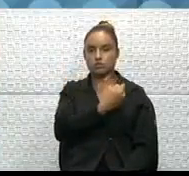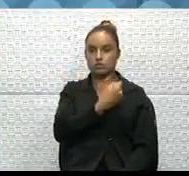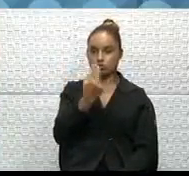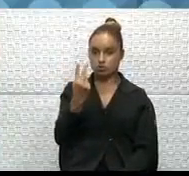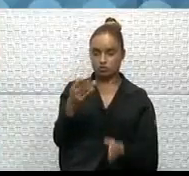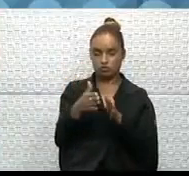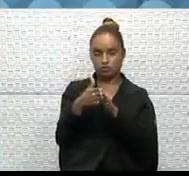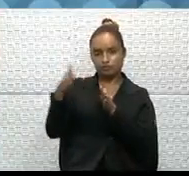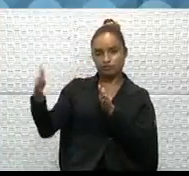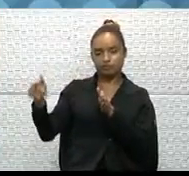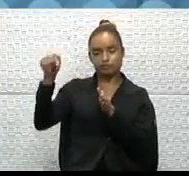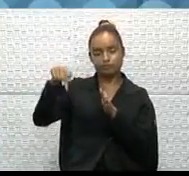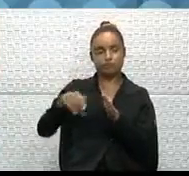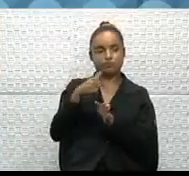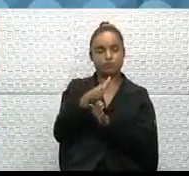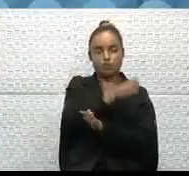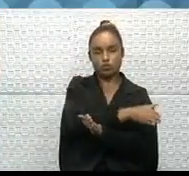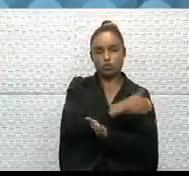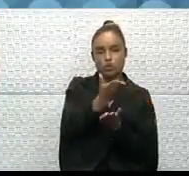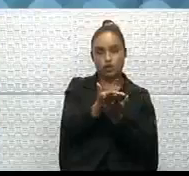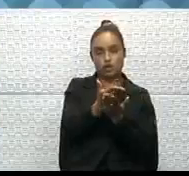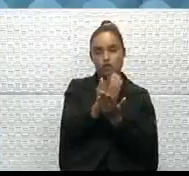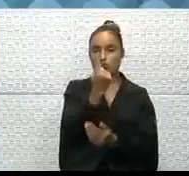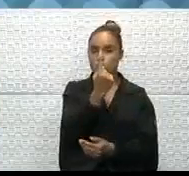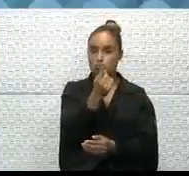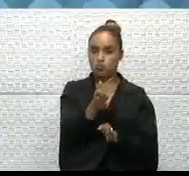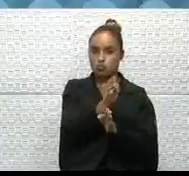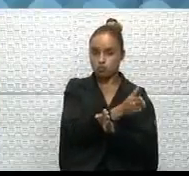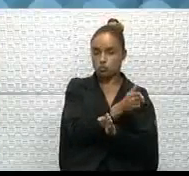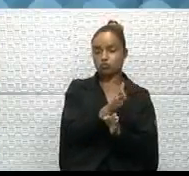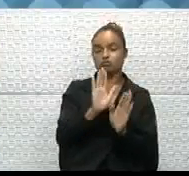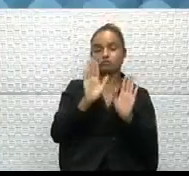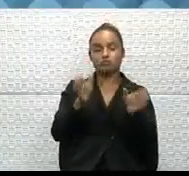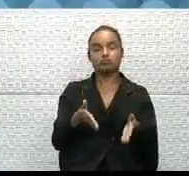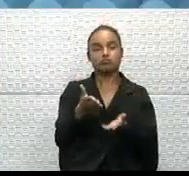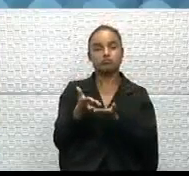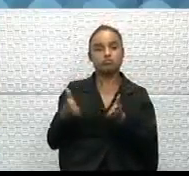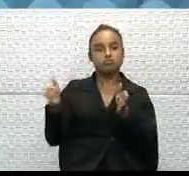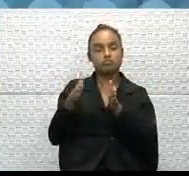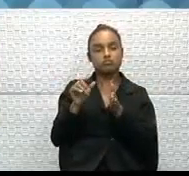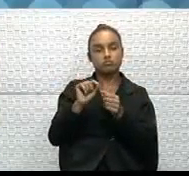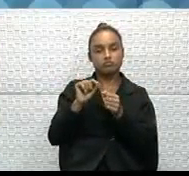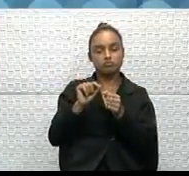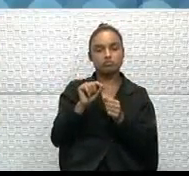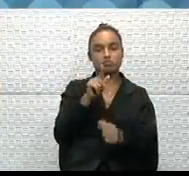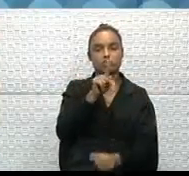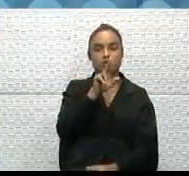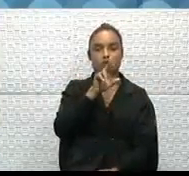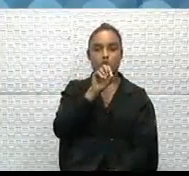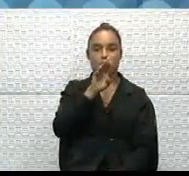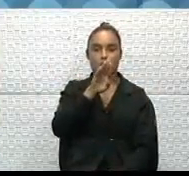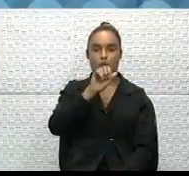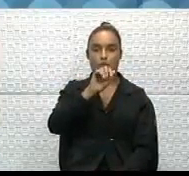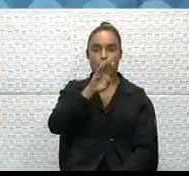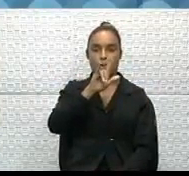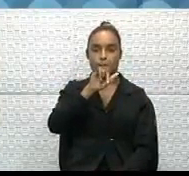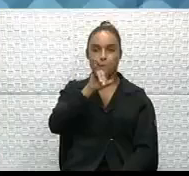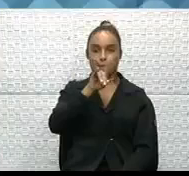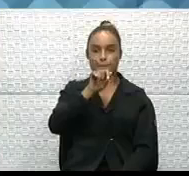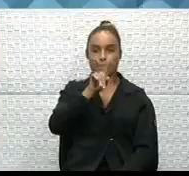da estatística inferencial, parte 1, de modo a abordarmos especificamente o estudo das probabilidades e da